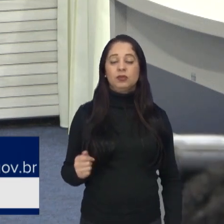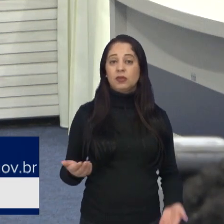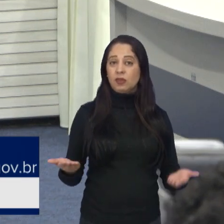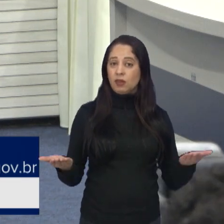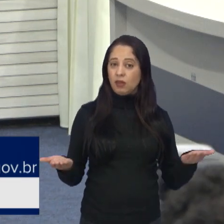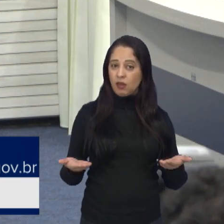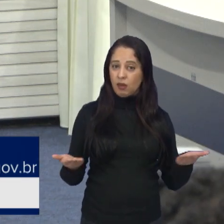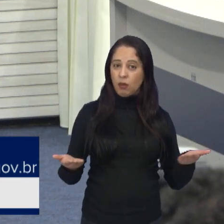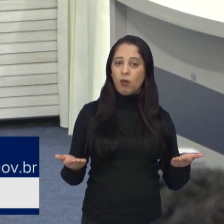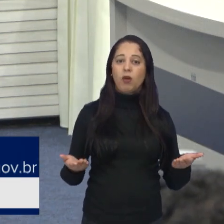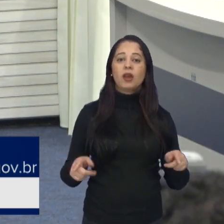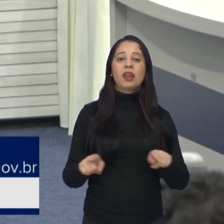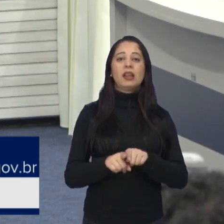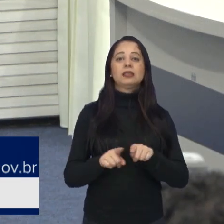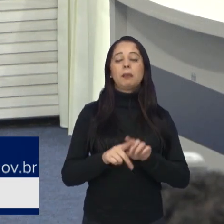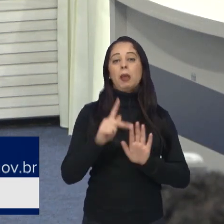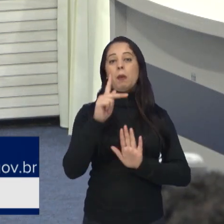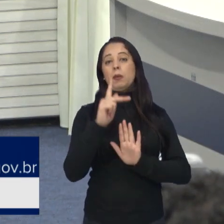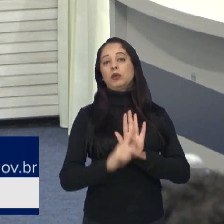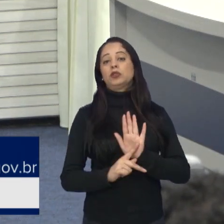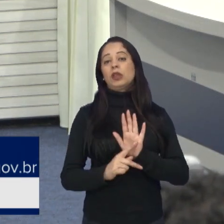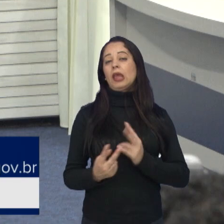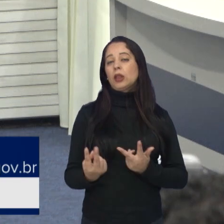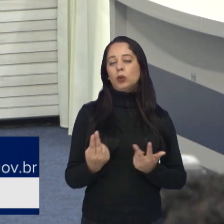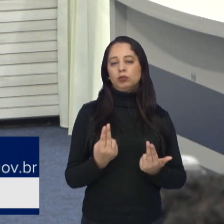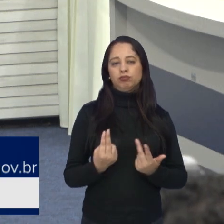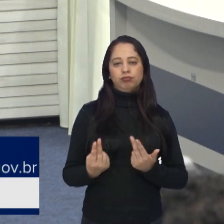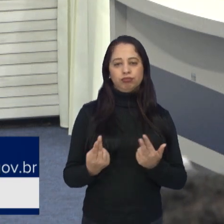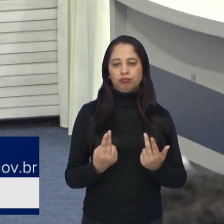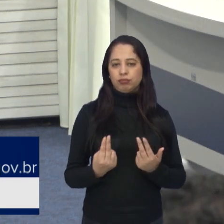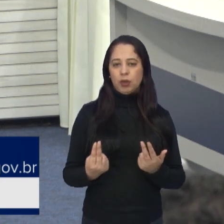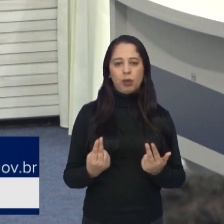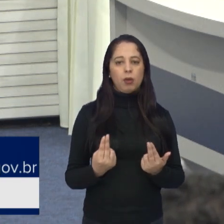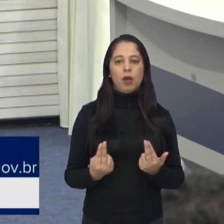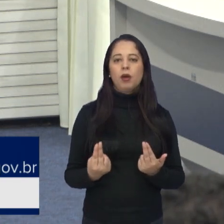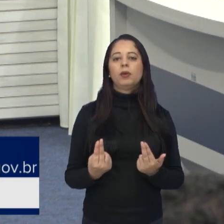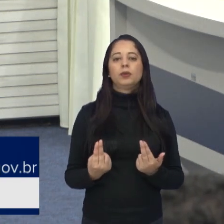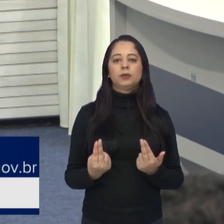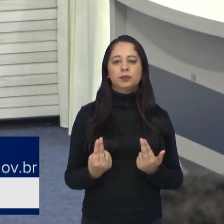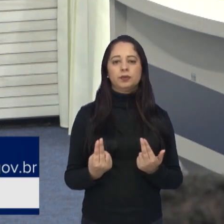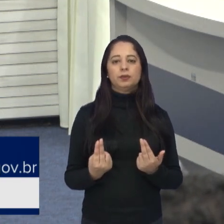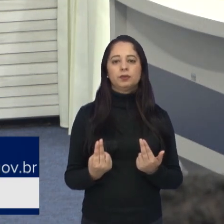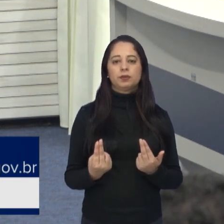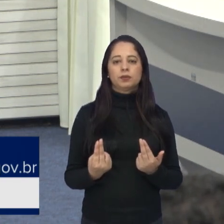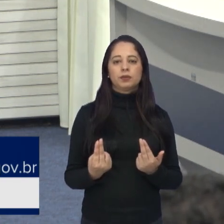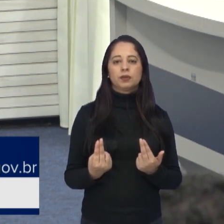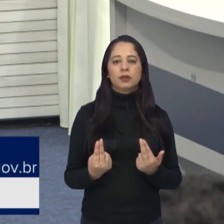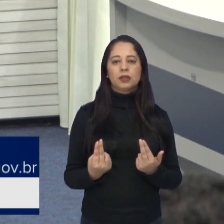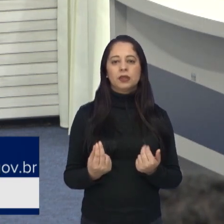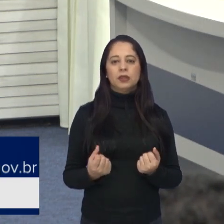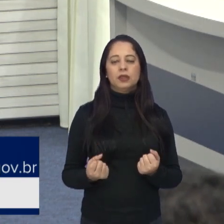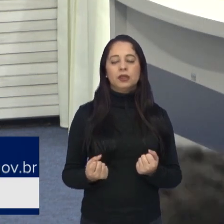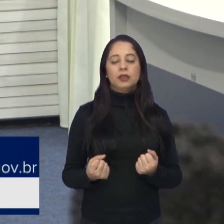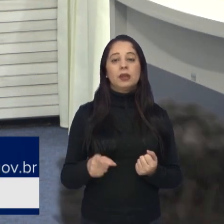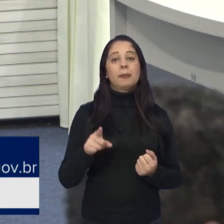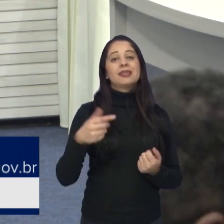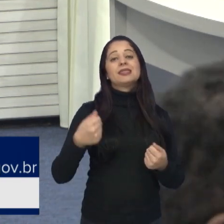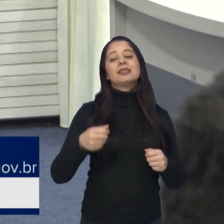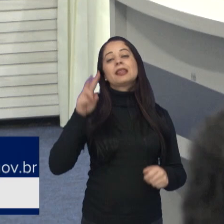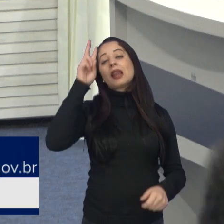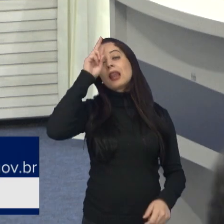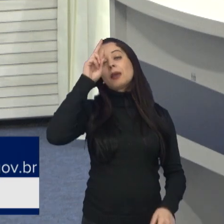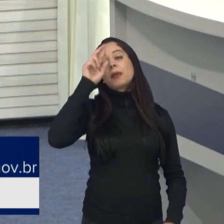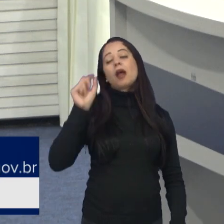está também com esse projeto, que está também com esse benefício para a nossa população, lembrar o